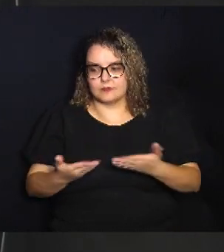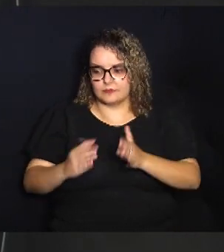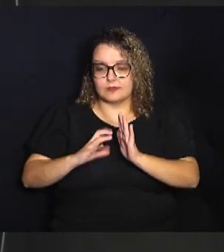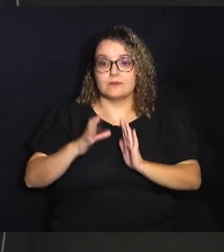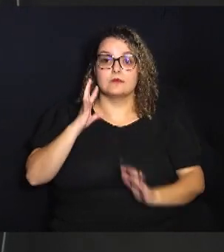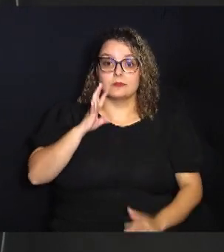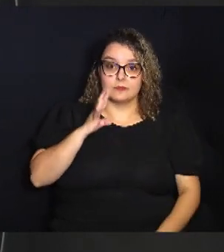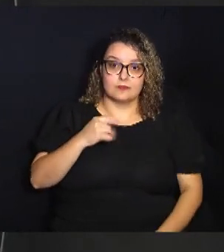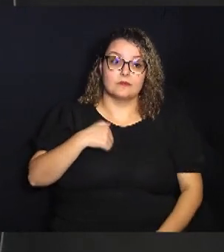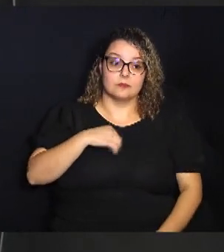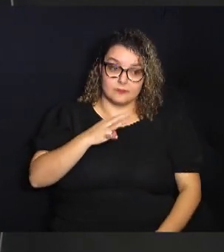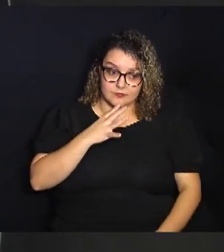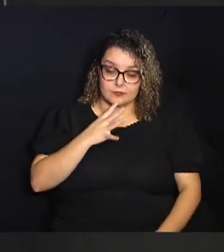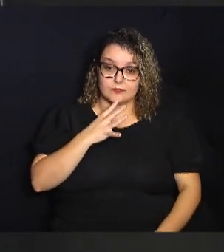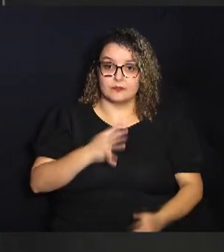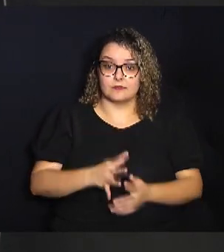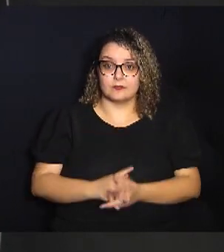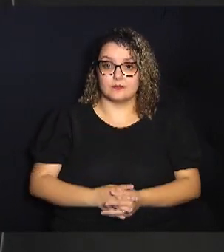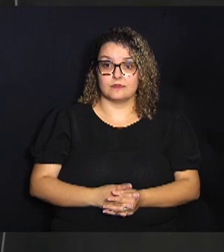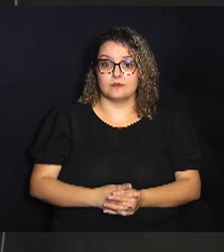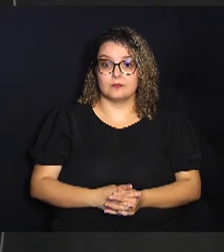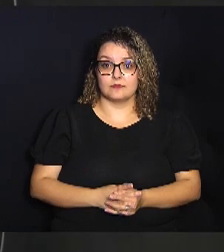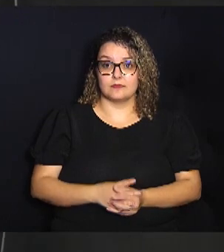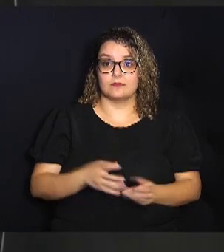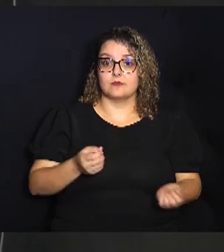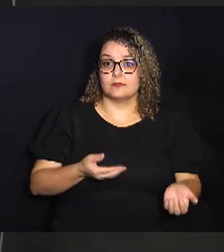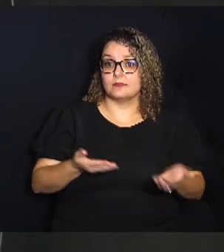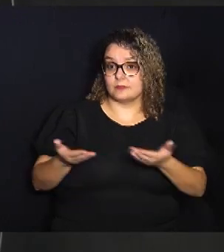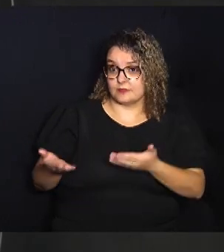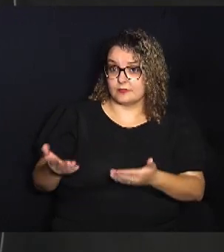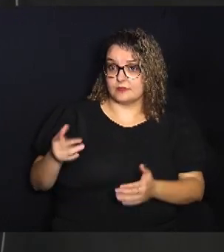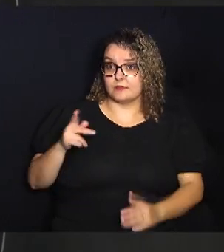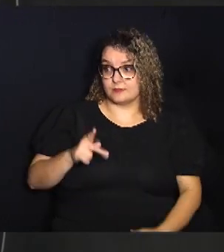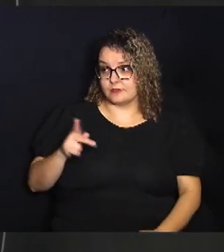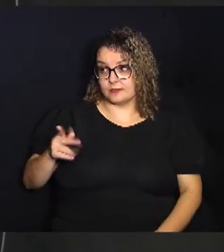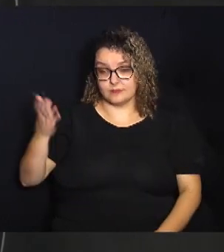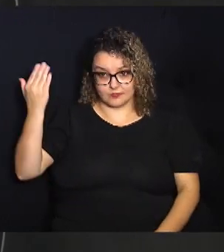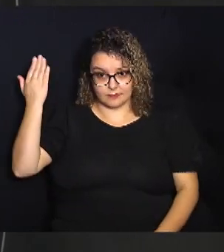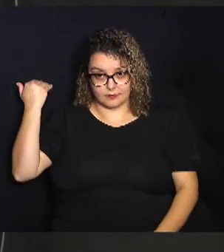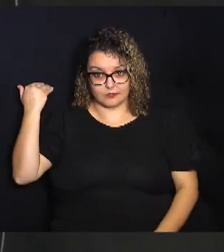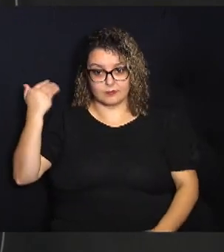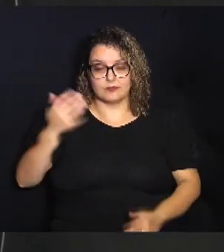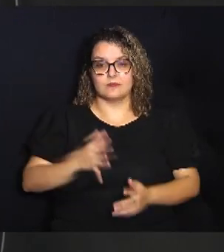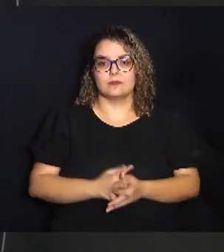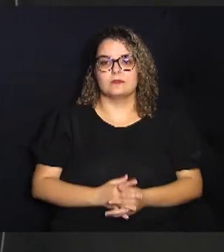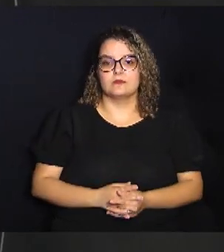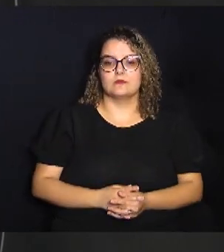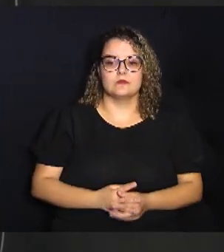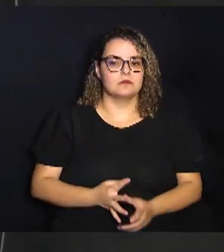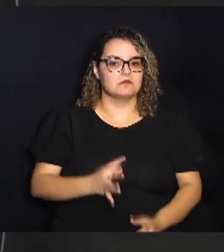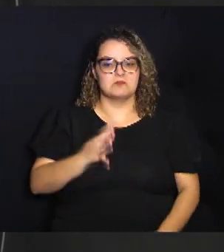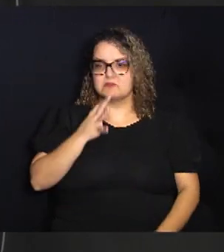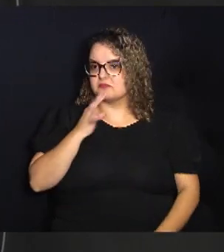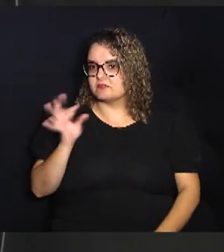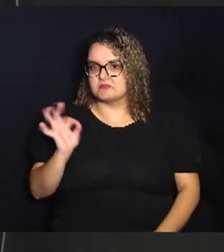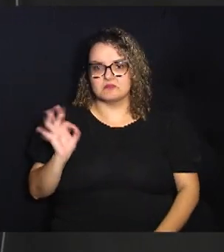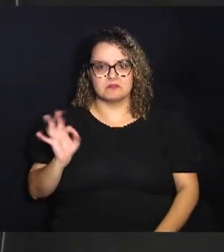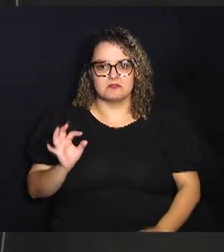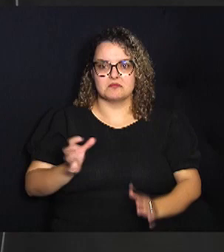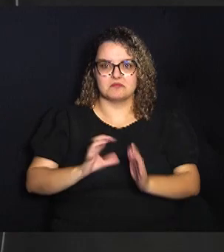que eu conheço, e acabou que ele me apresentou ao PP na época. Então eu não conhecia nada sobre partido,